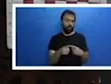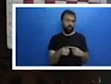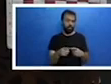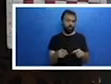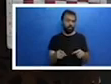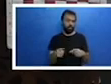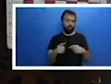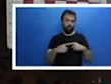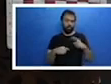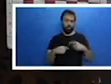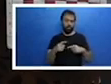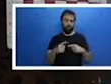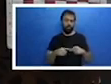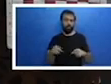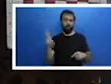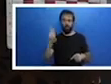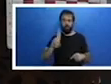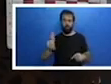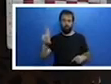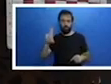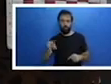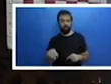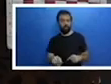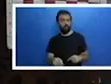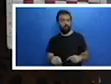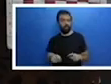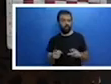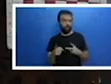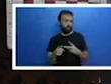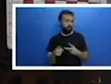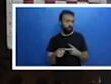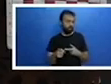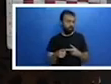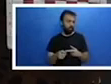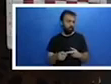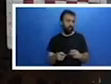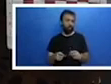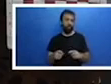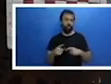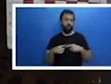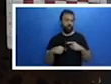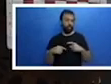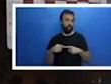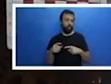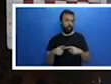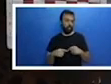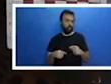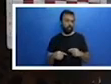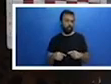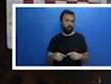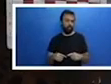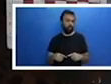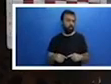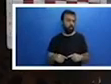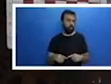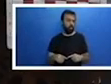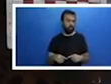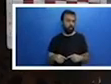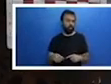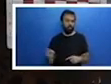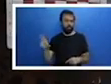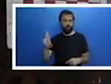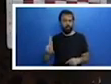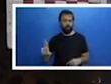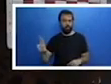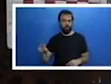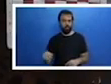atleta leva o aparelho. Então, na ginástica rítmica, o atleta tem bola, corda, fita, massas. E na ginástica olímpica, ele usa os